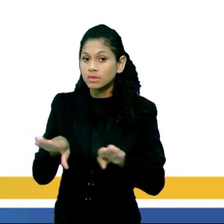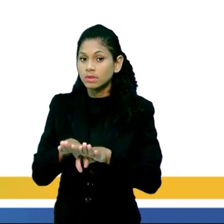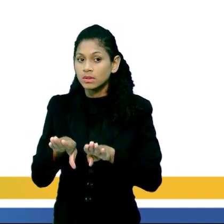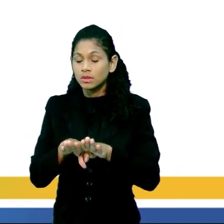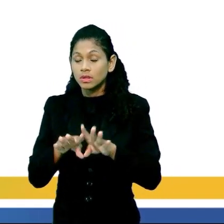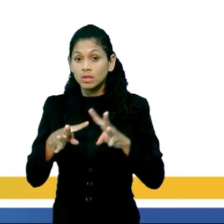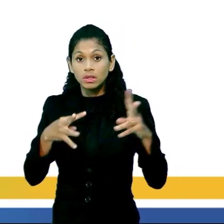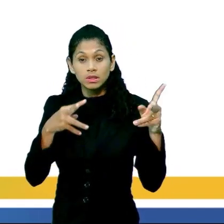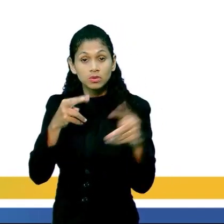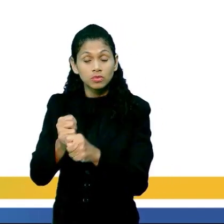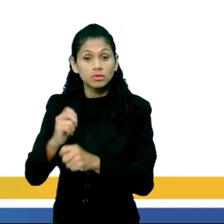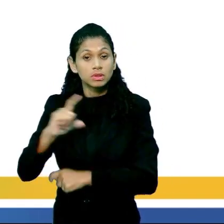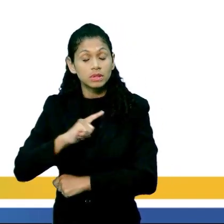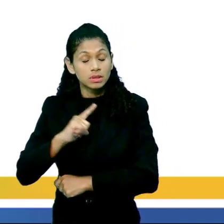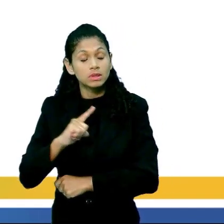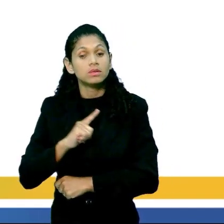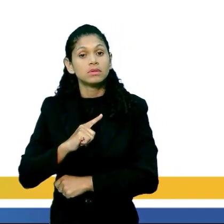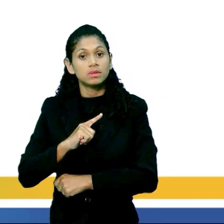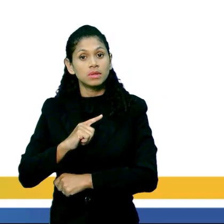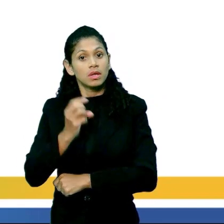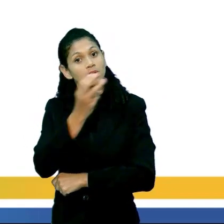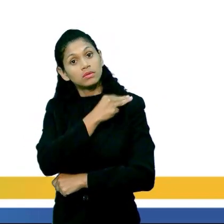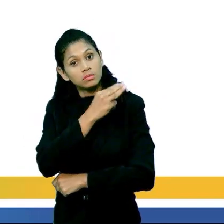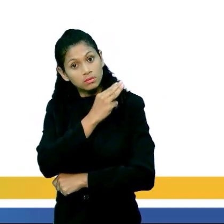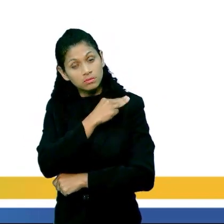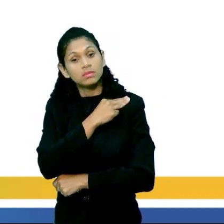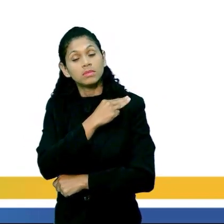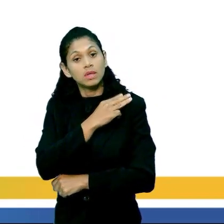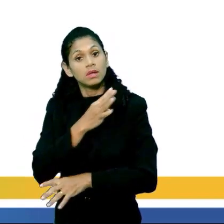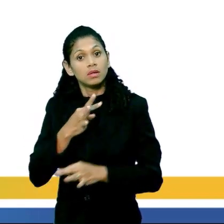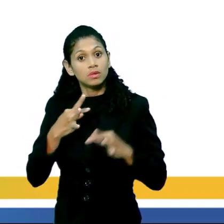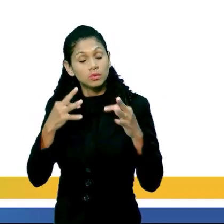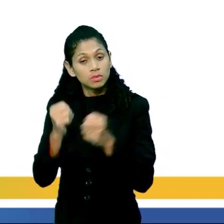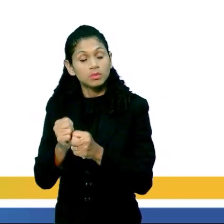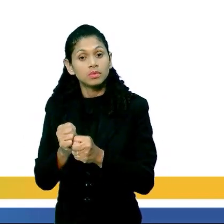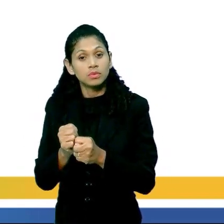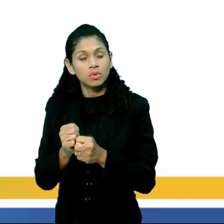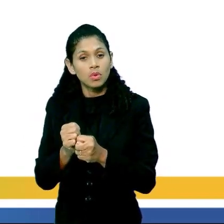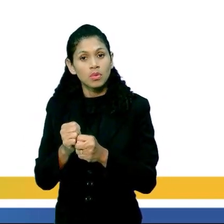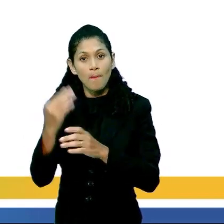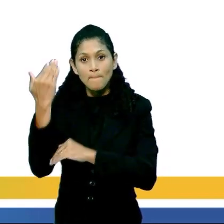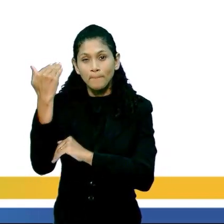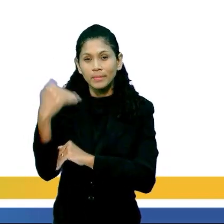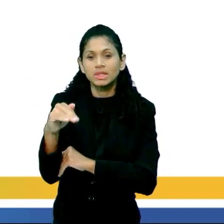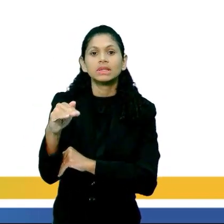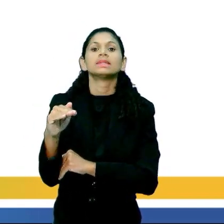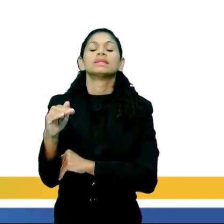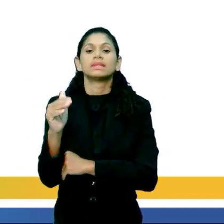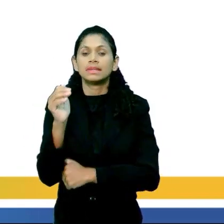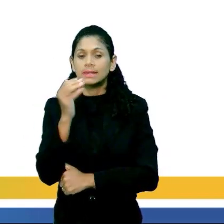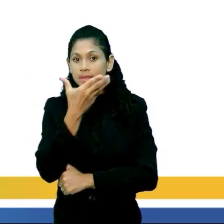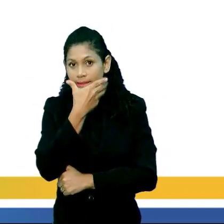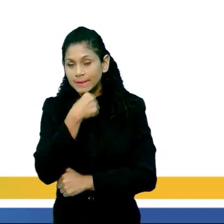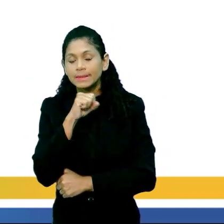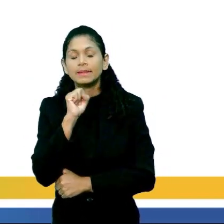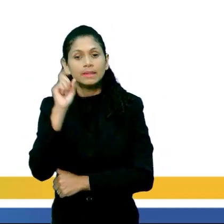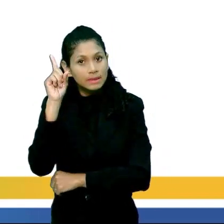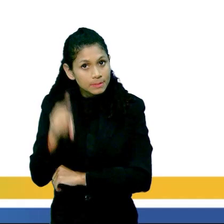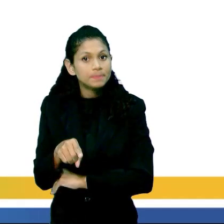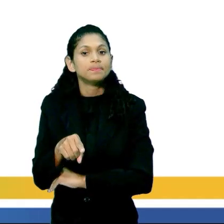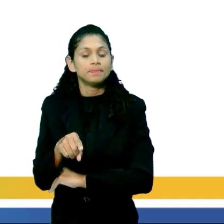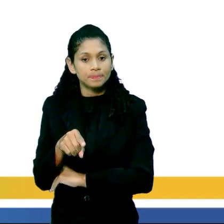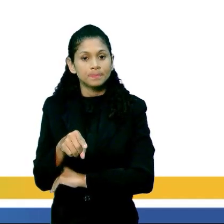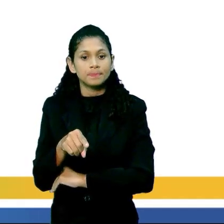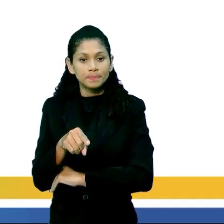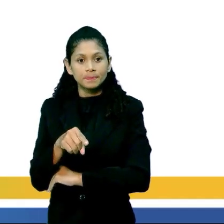o ensino médio completo, metade são homens. A fração que representa